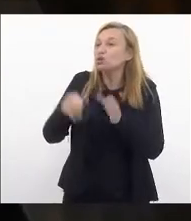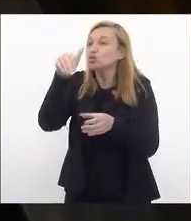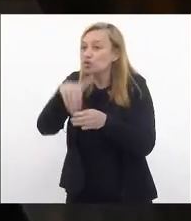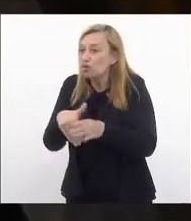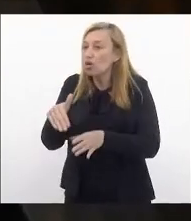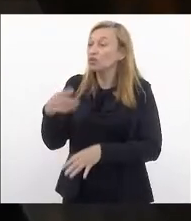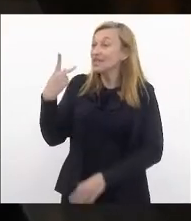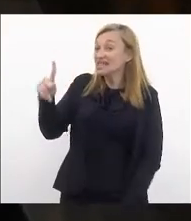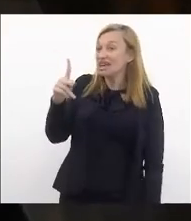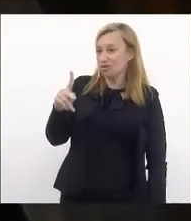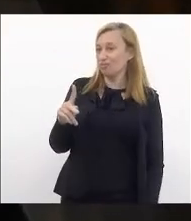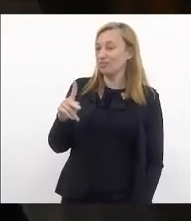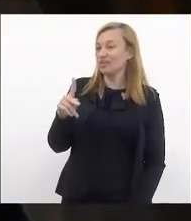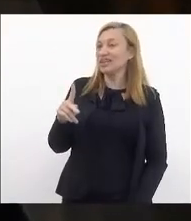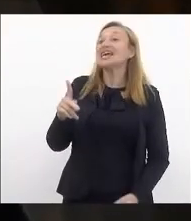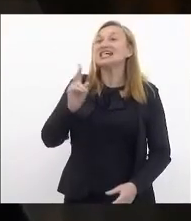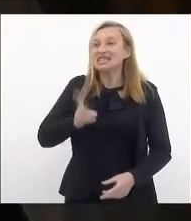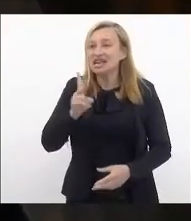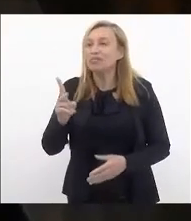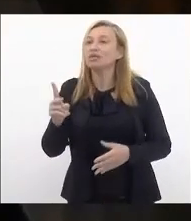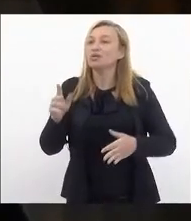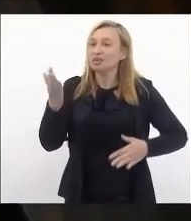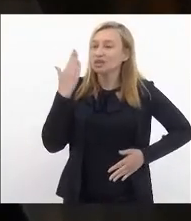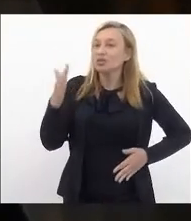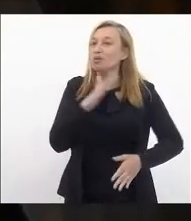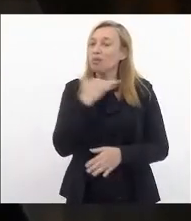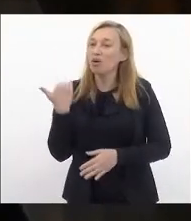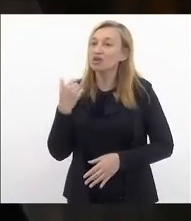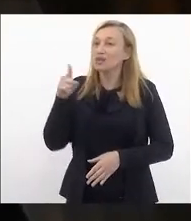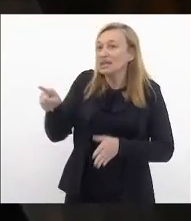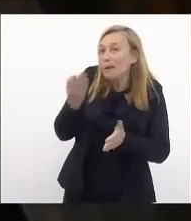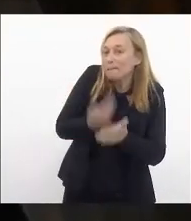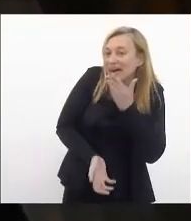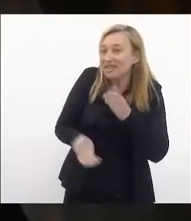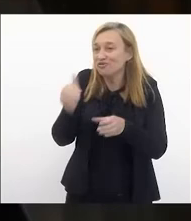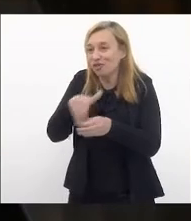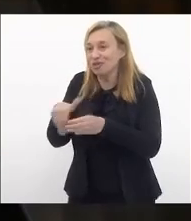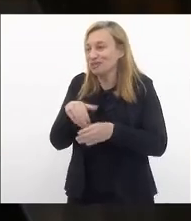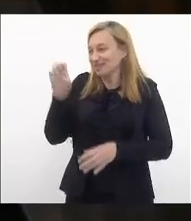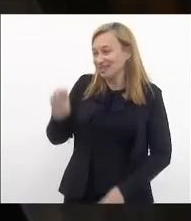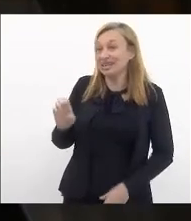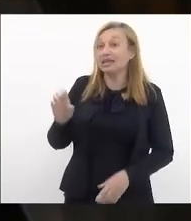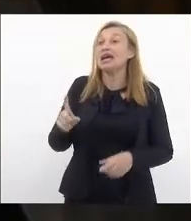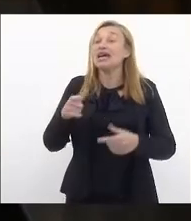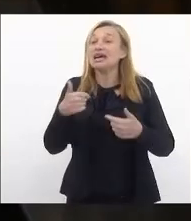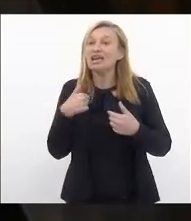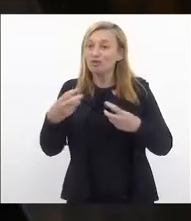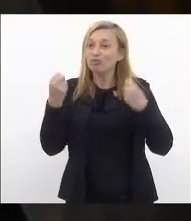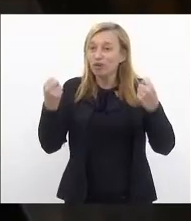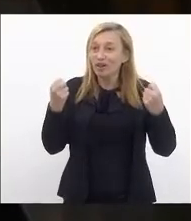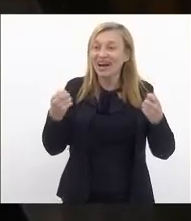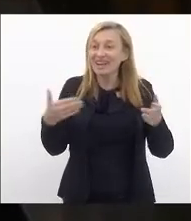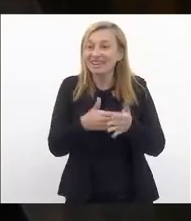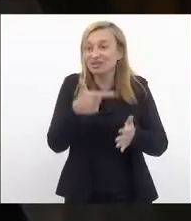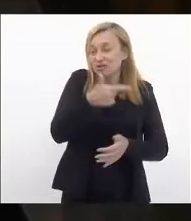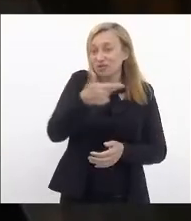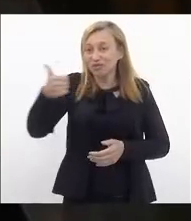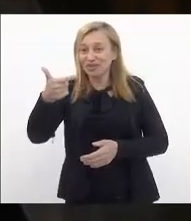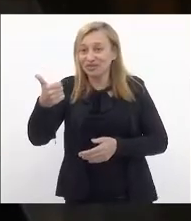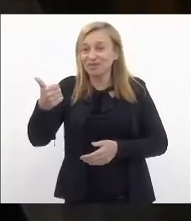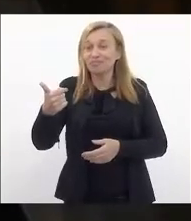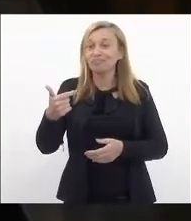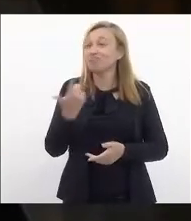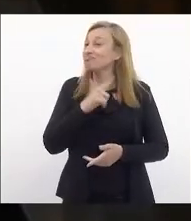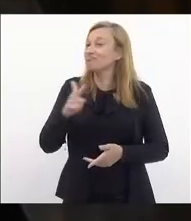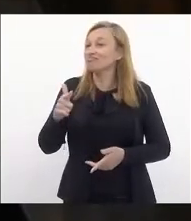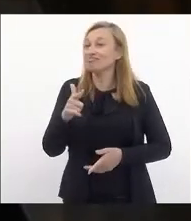vagabundo abatido é um voto a menos para a esquerda é um voto a menos para a esquerda e eu torço que até 2022 vocês não tenham voto nenhum